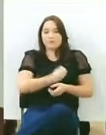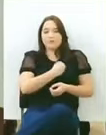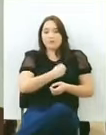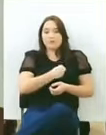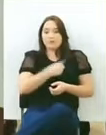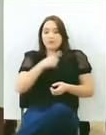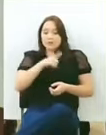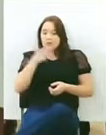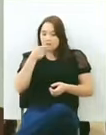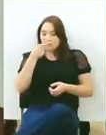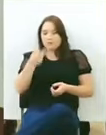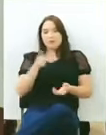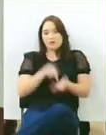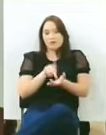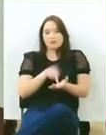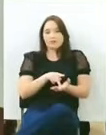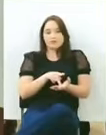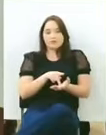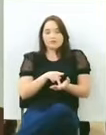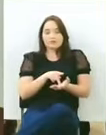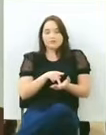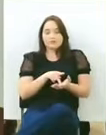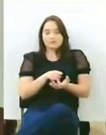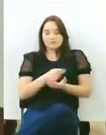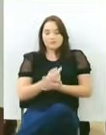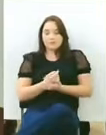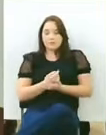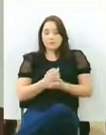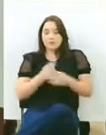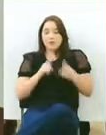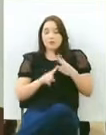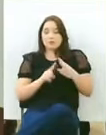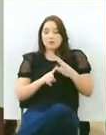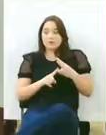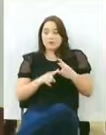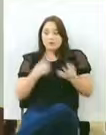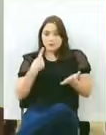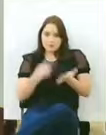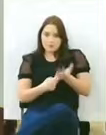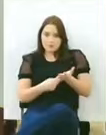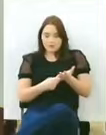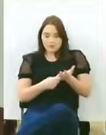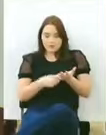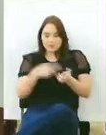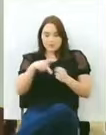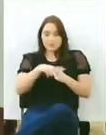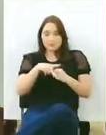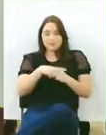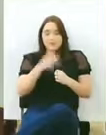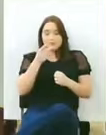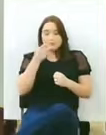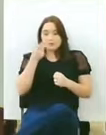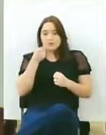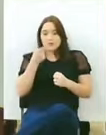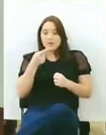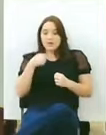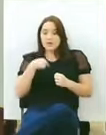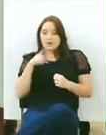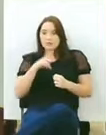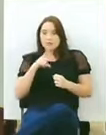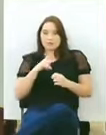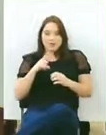vida pela veracidade daquilo que ele está afirmando. E a terceira afirmação de Pedro, ele diz: eu